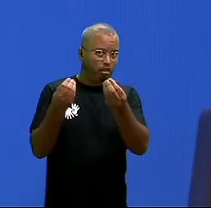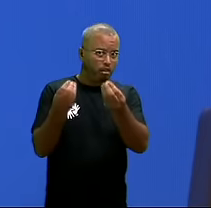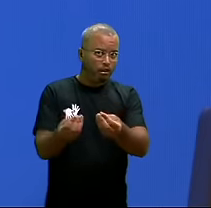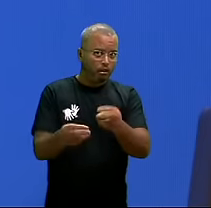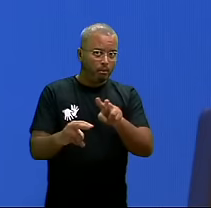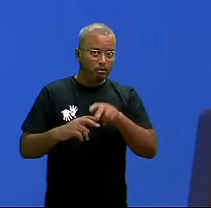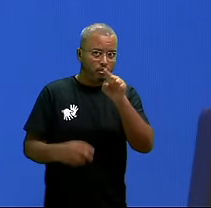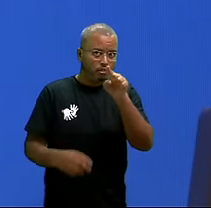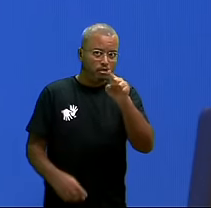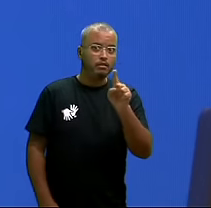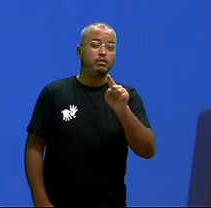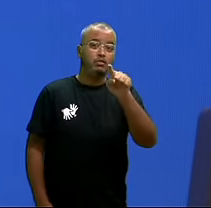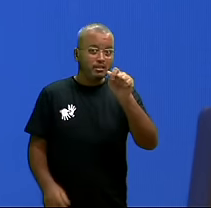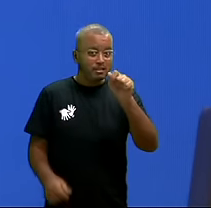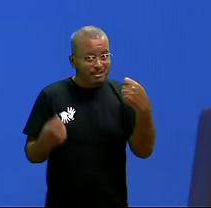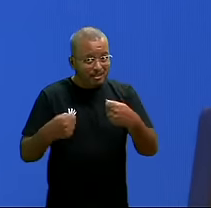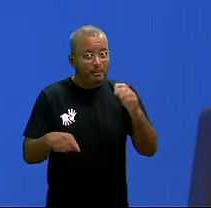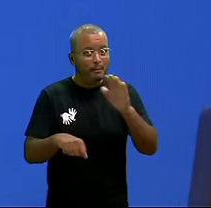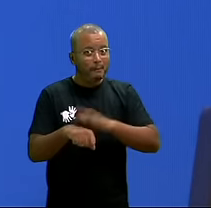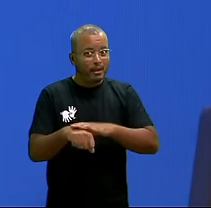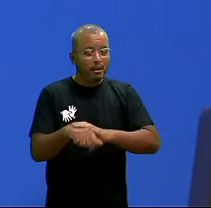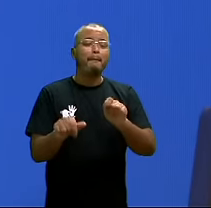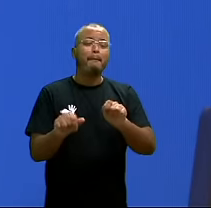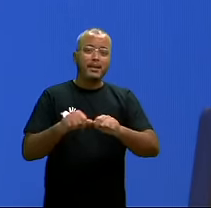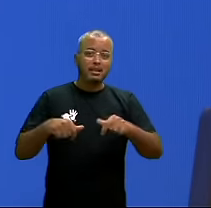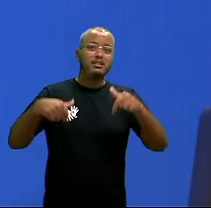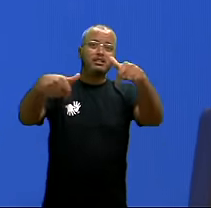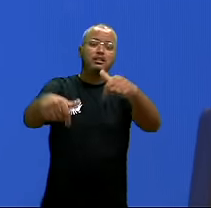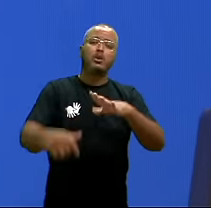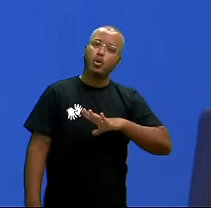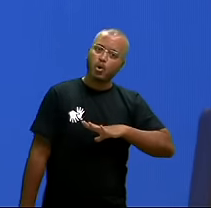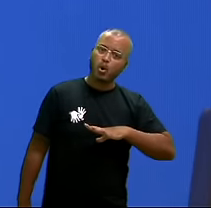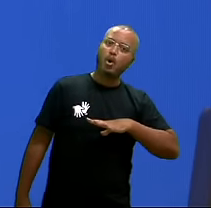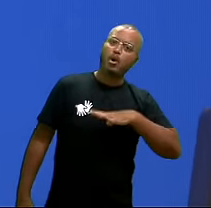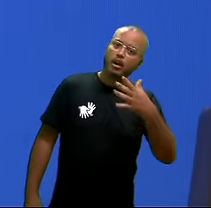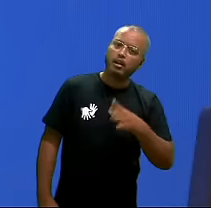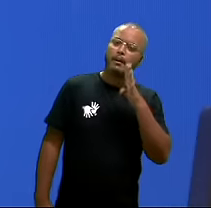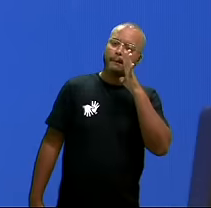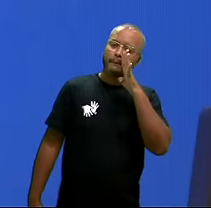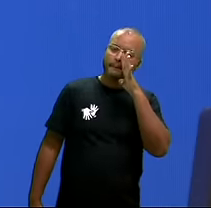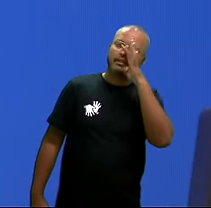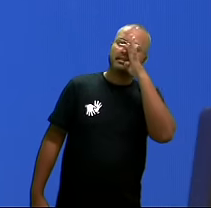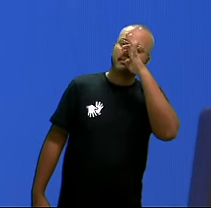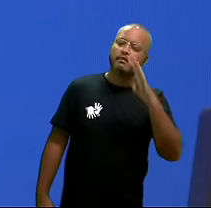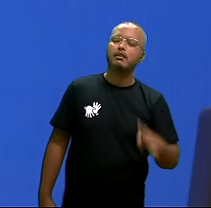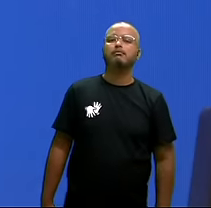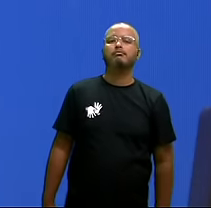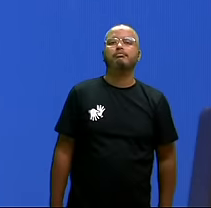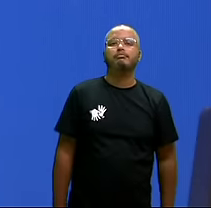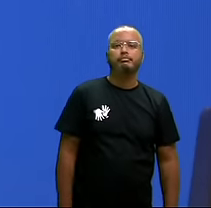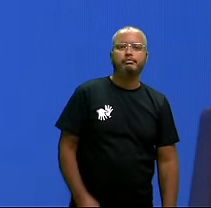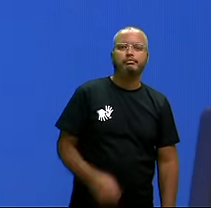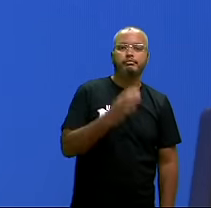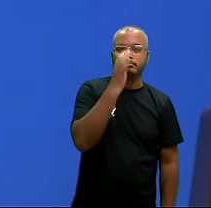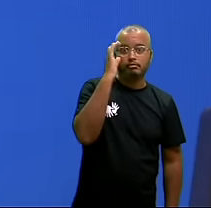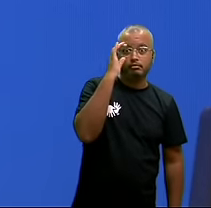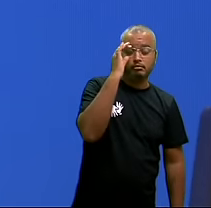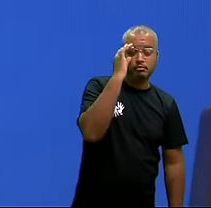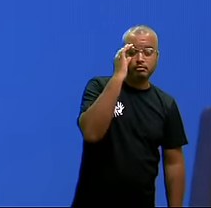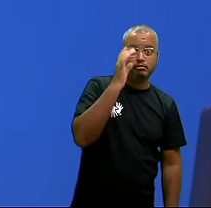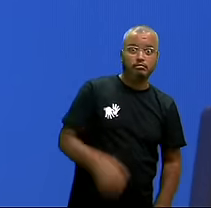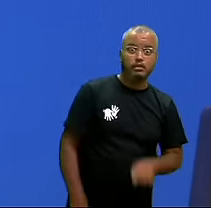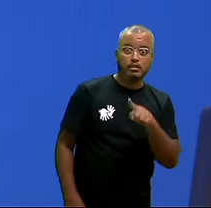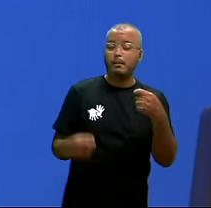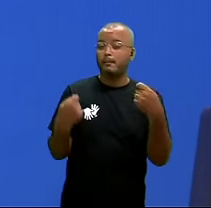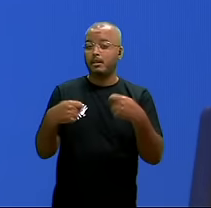ter coragem e perseverança para fazer a vontade de Deus. Se você quiser ter uma vida de vitória, você vai precisar